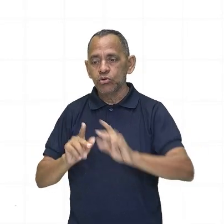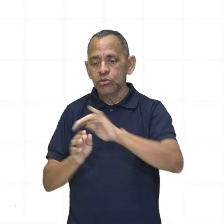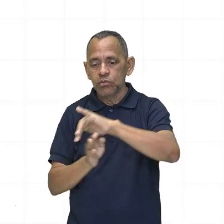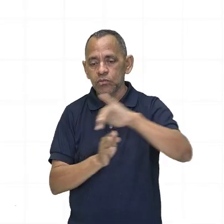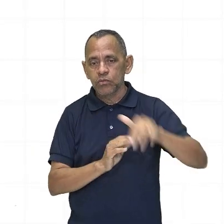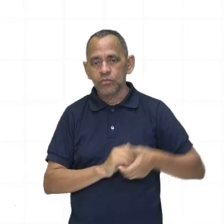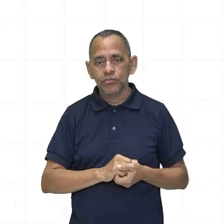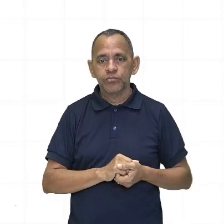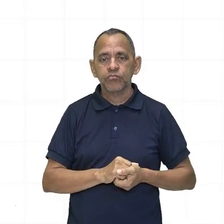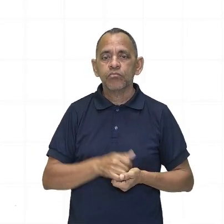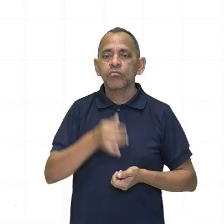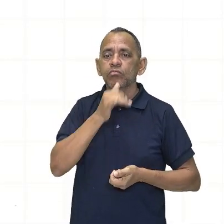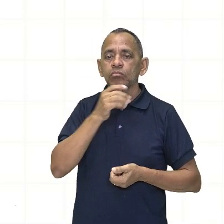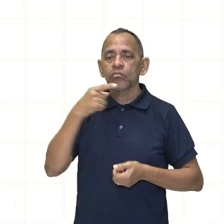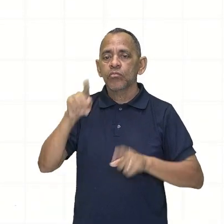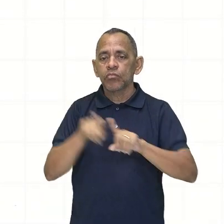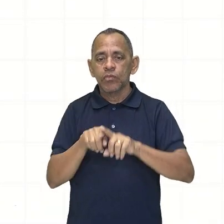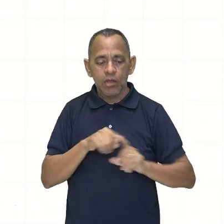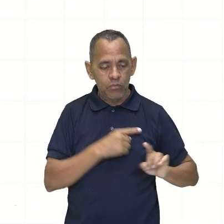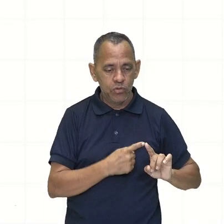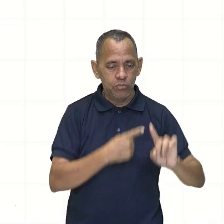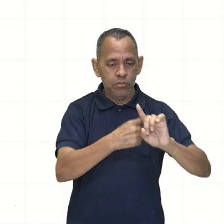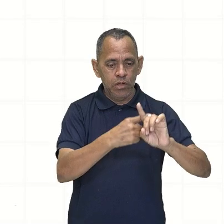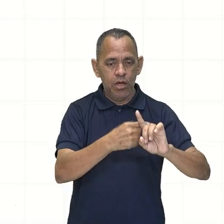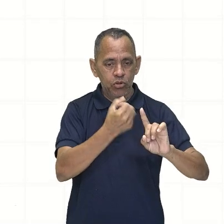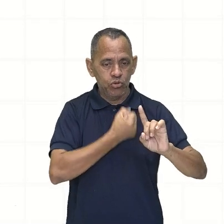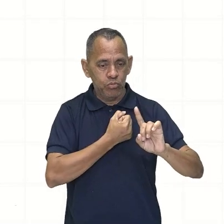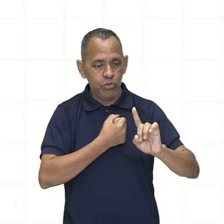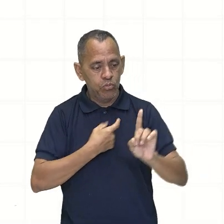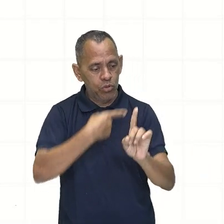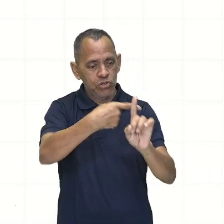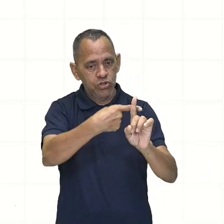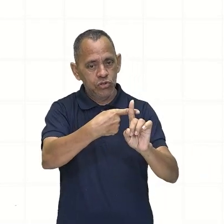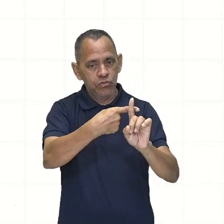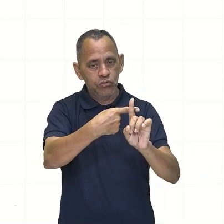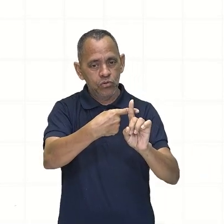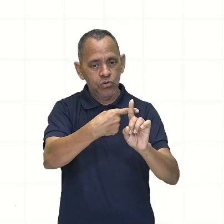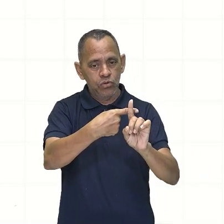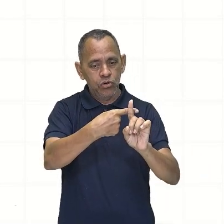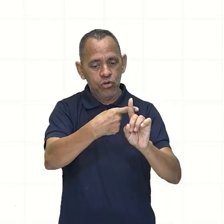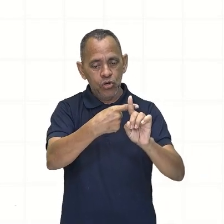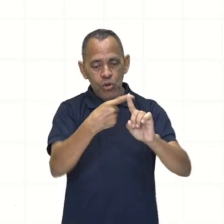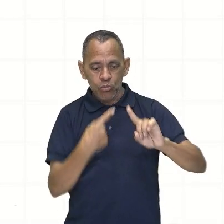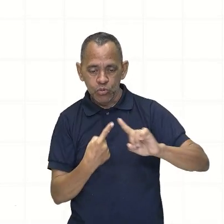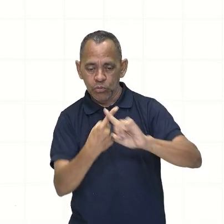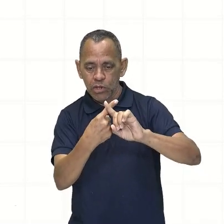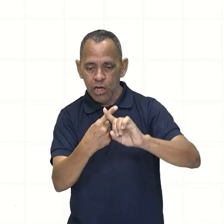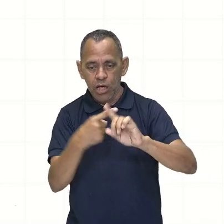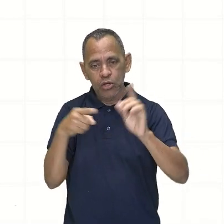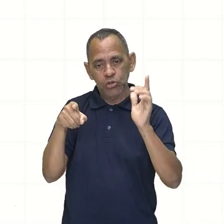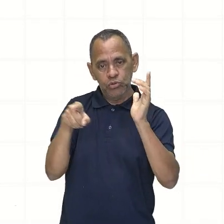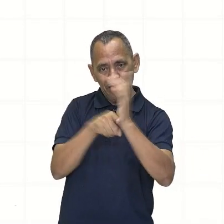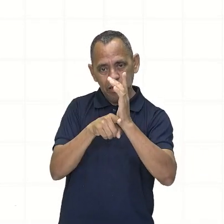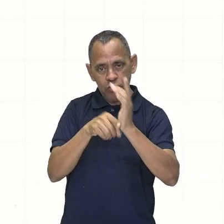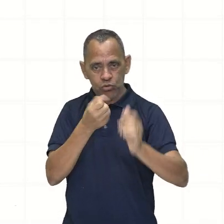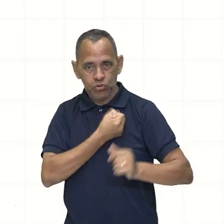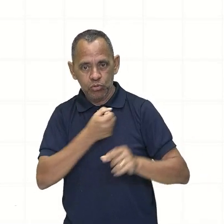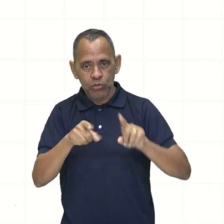Outros exemplos. Para multiplicar um número positivo por um número negativo, em qualquer